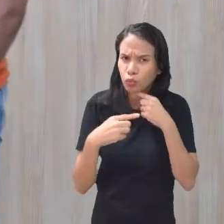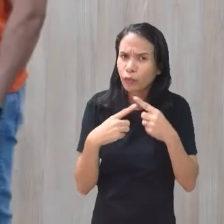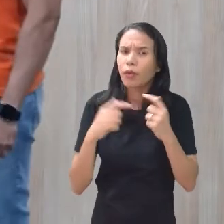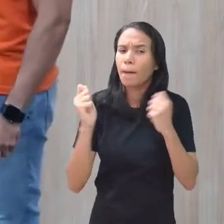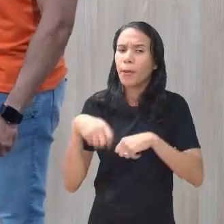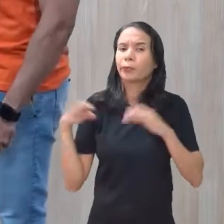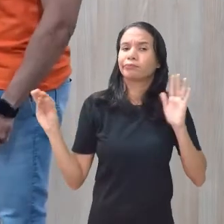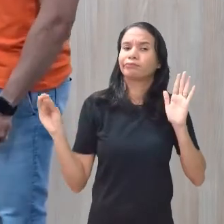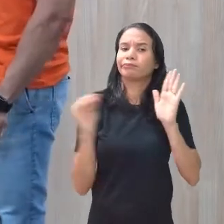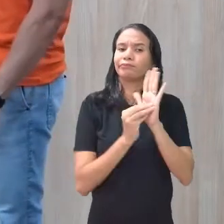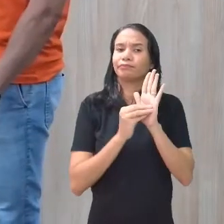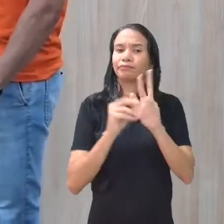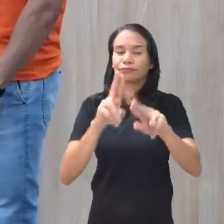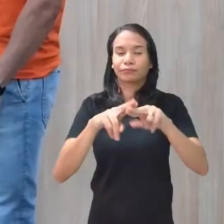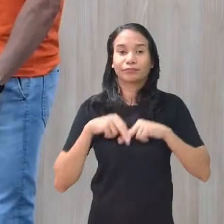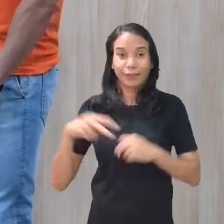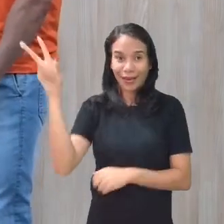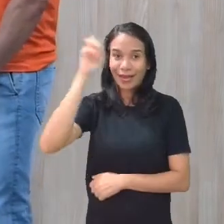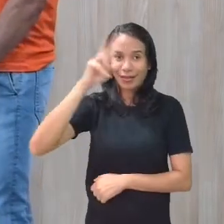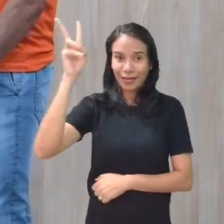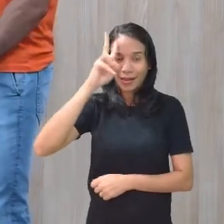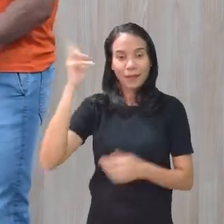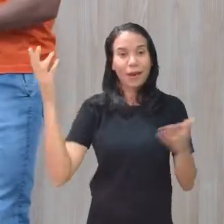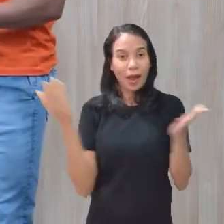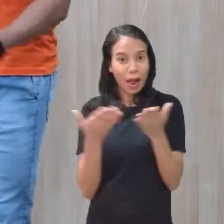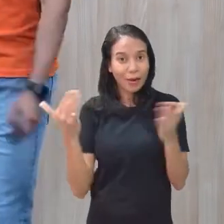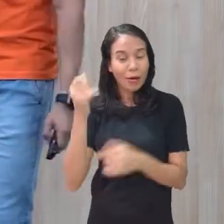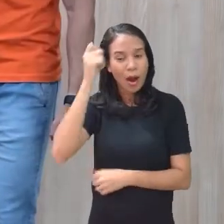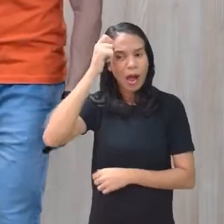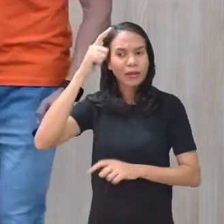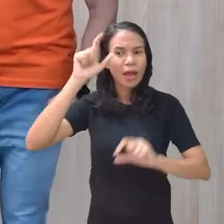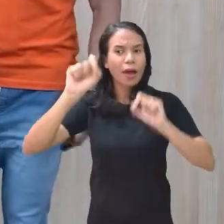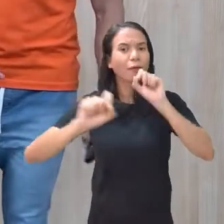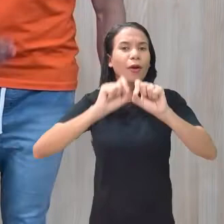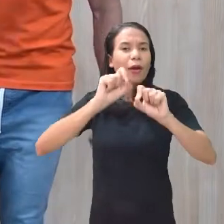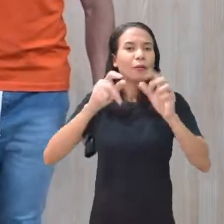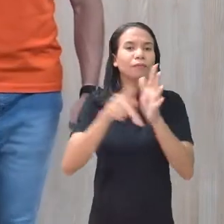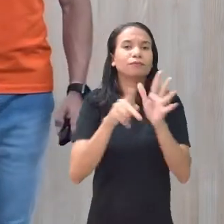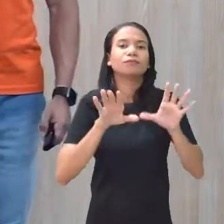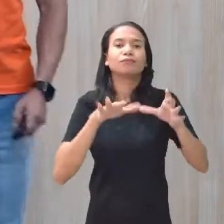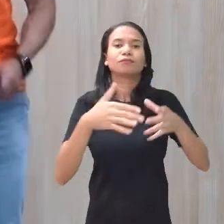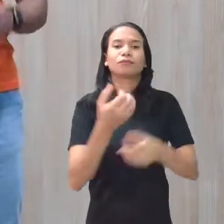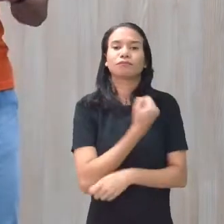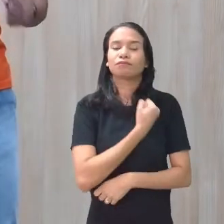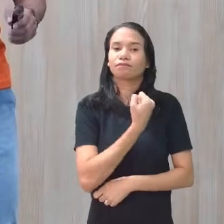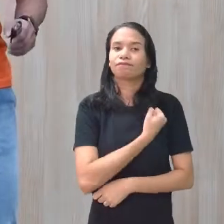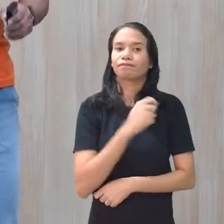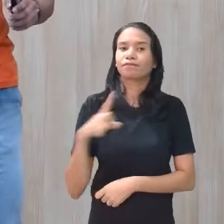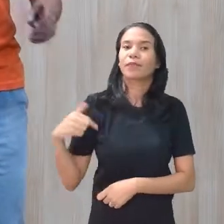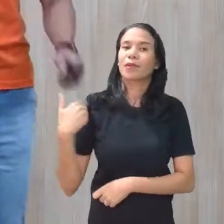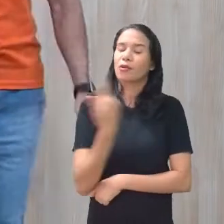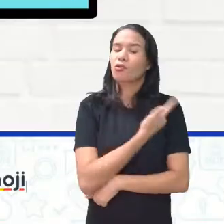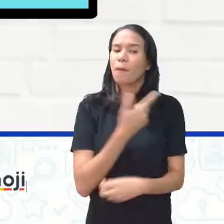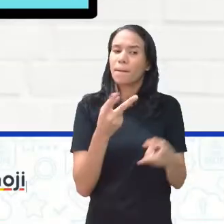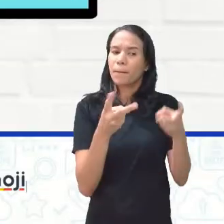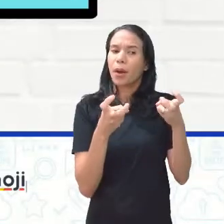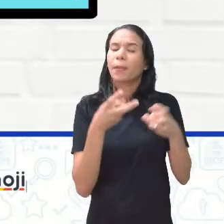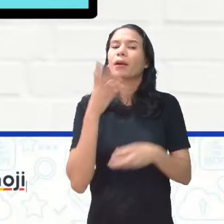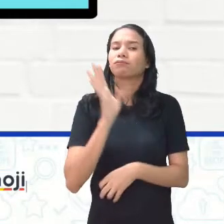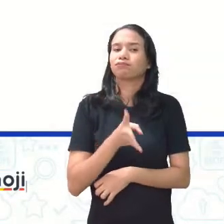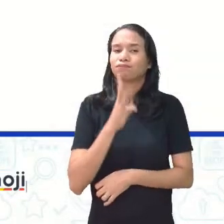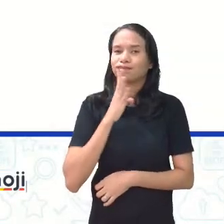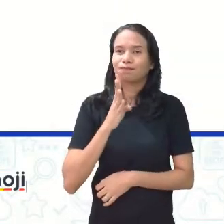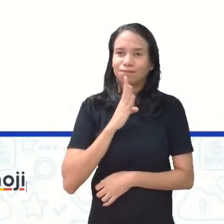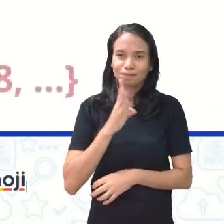pra gente, certo? Então, vamos relembrar essa ideia dos conjuntos numéricos, tá? Que conhecemos, certo? Até